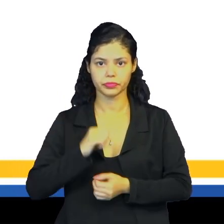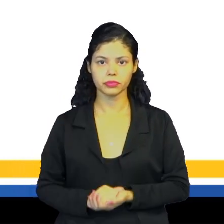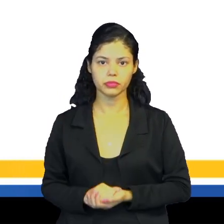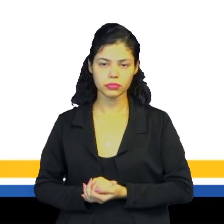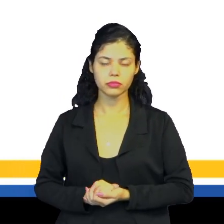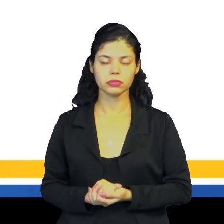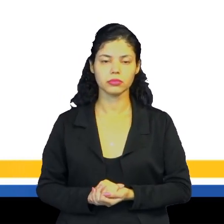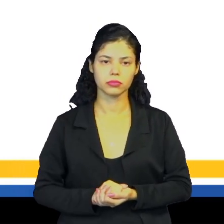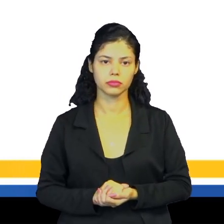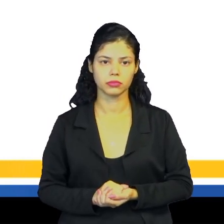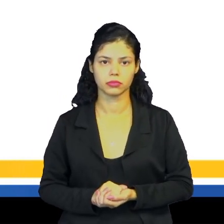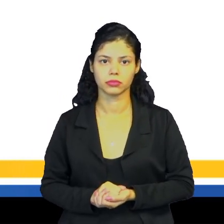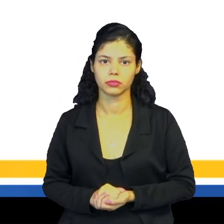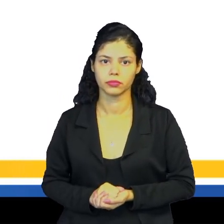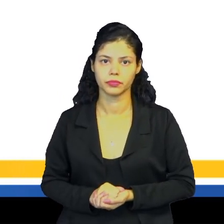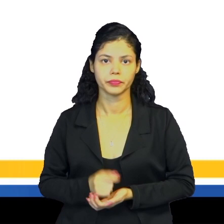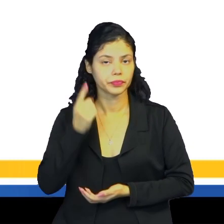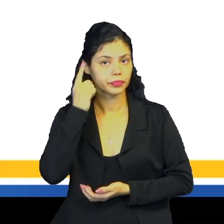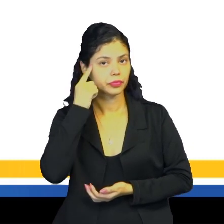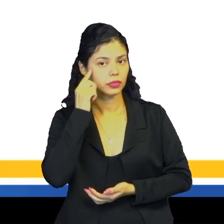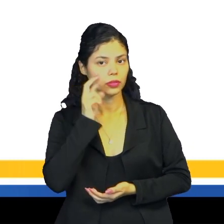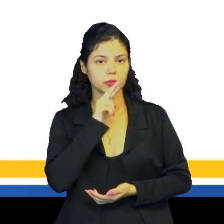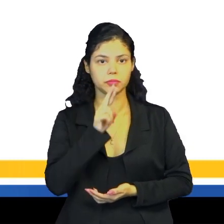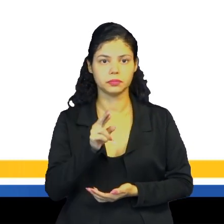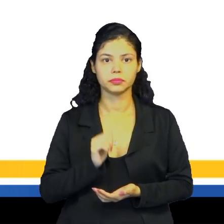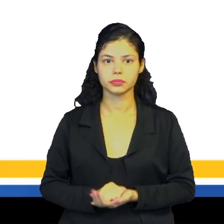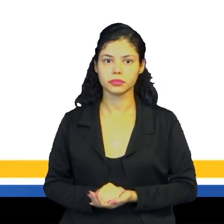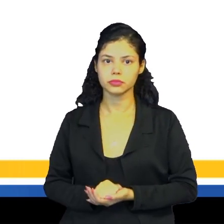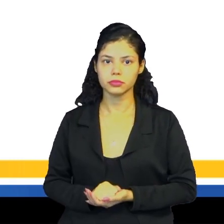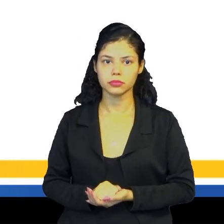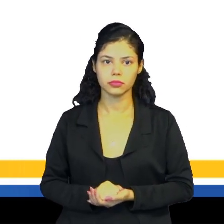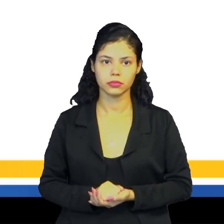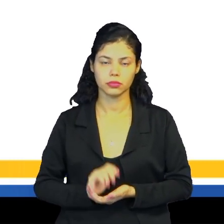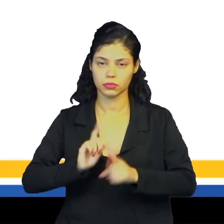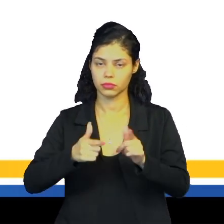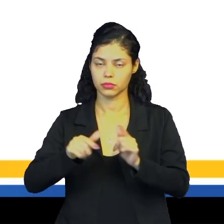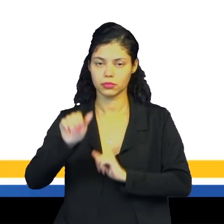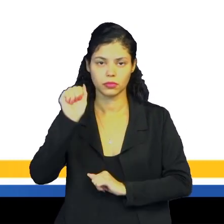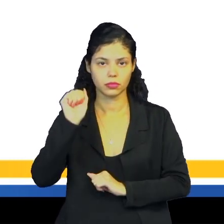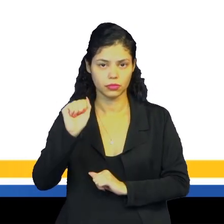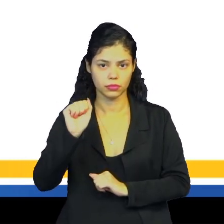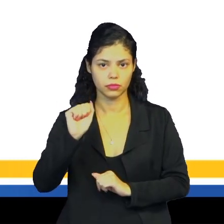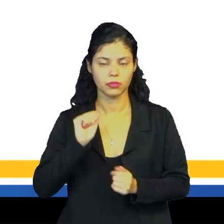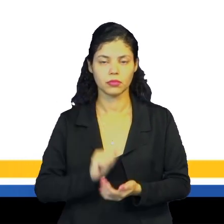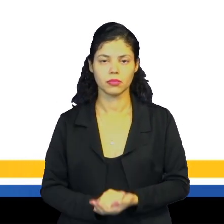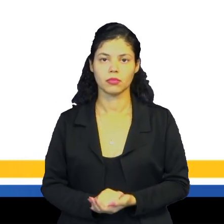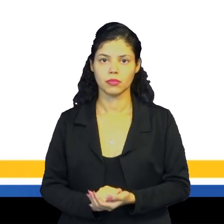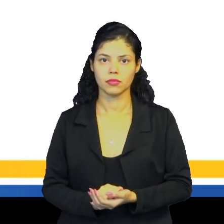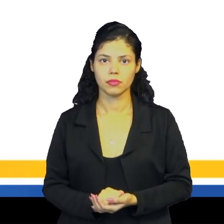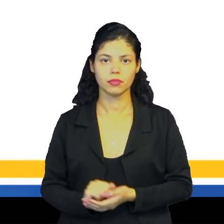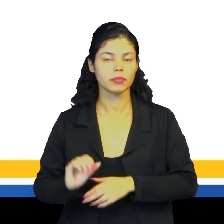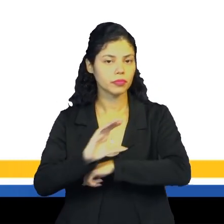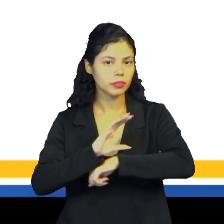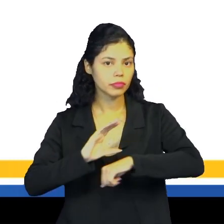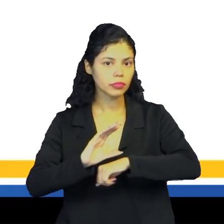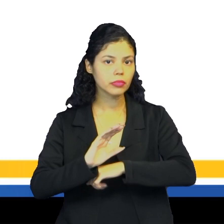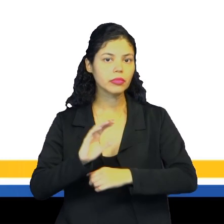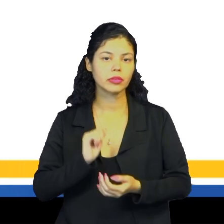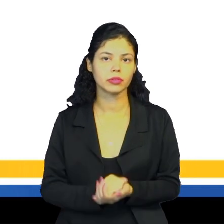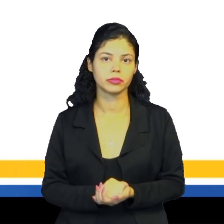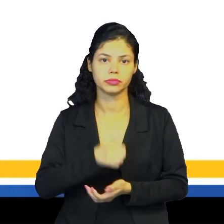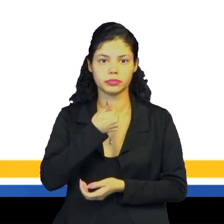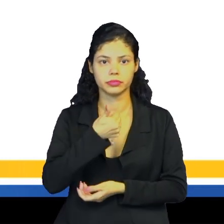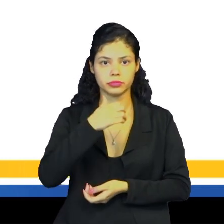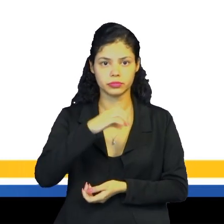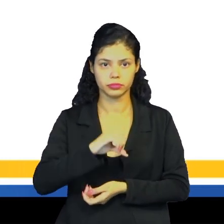1891. Pensando na resposta, vamos lá, a resposta é a letra A, Constituição vigente